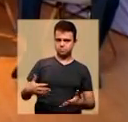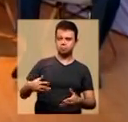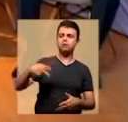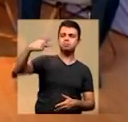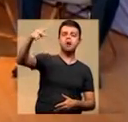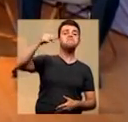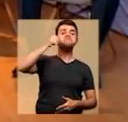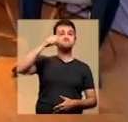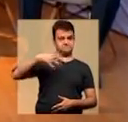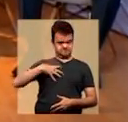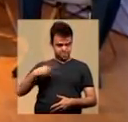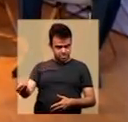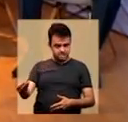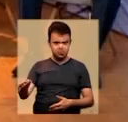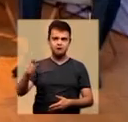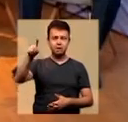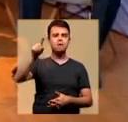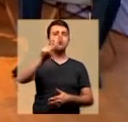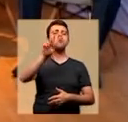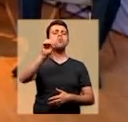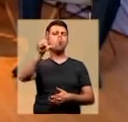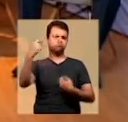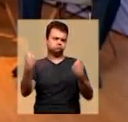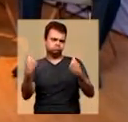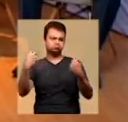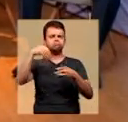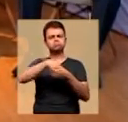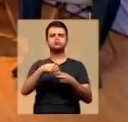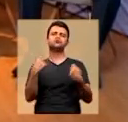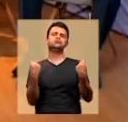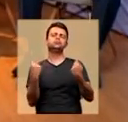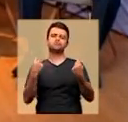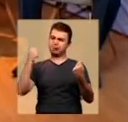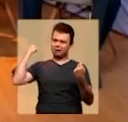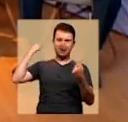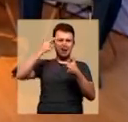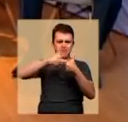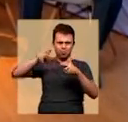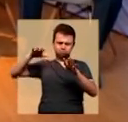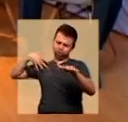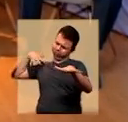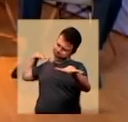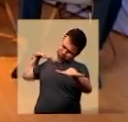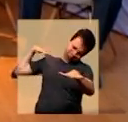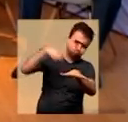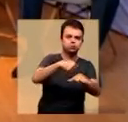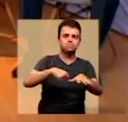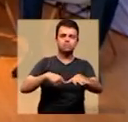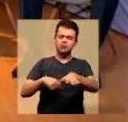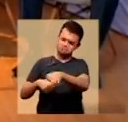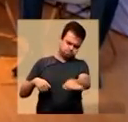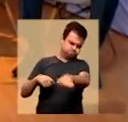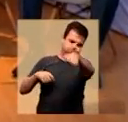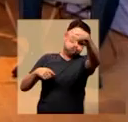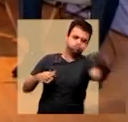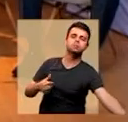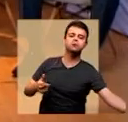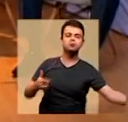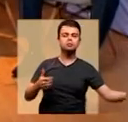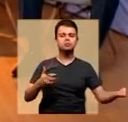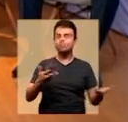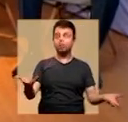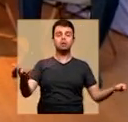da filha. Eles estavam num golzinho e o veículo, uma caminhonete, veio por trás e bateu neles. Como é que eles iam se